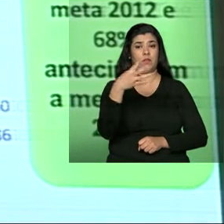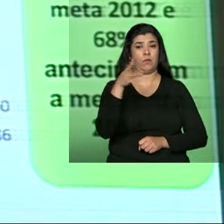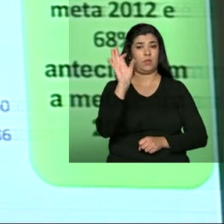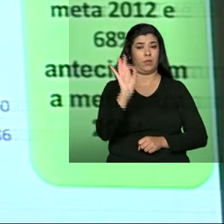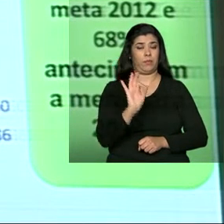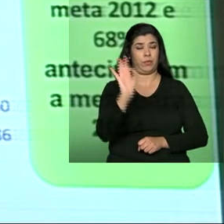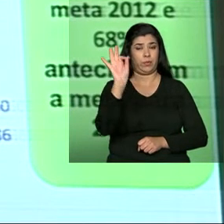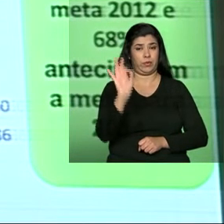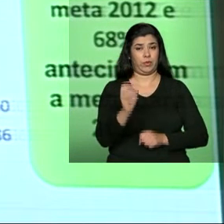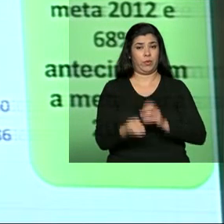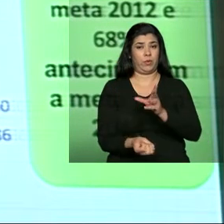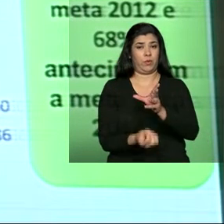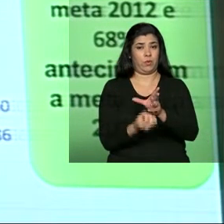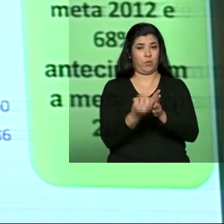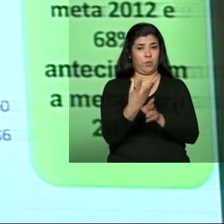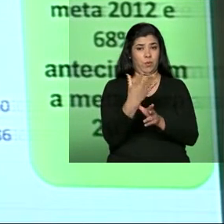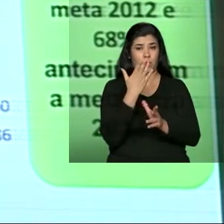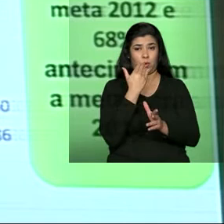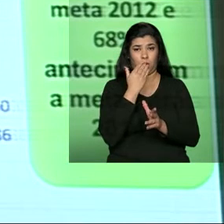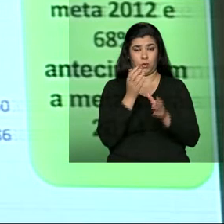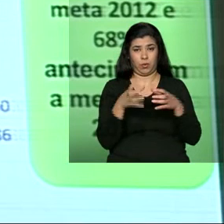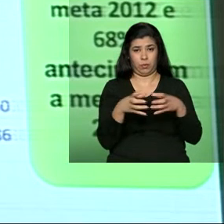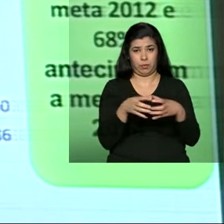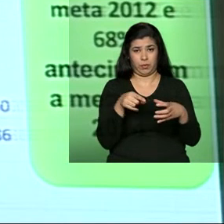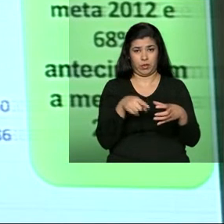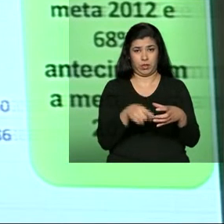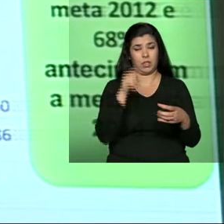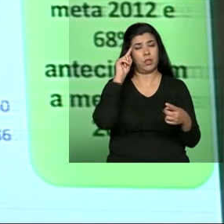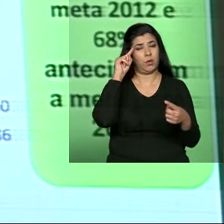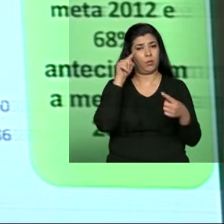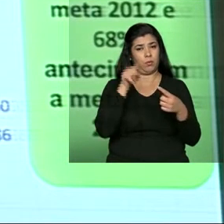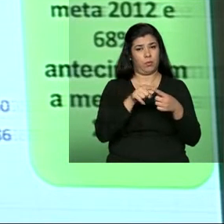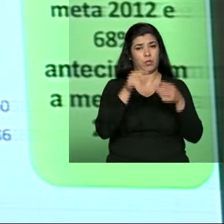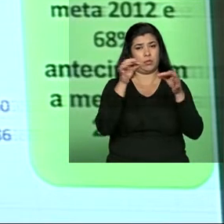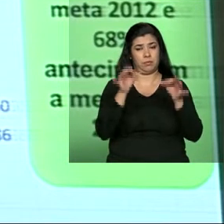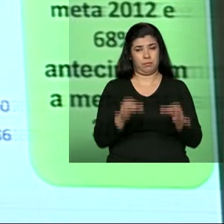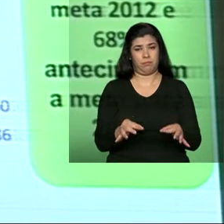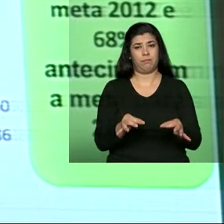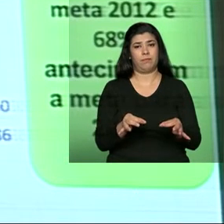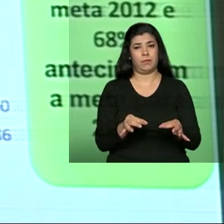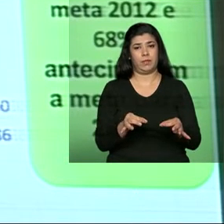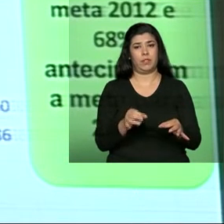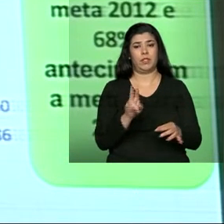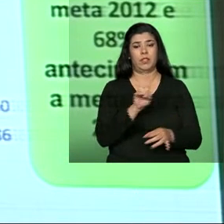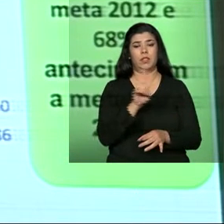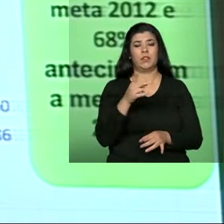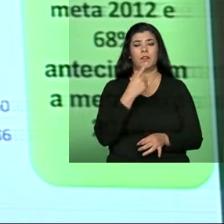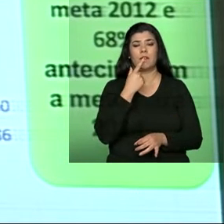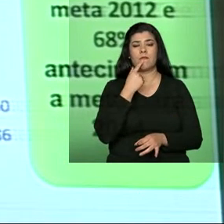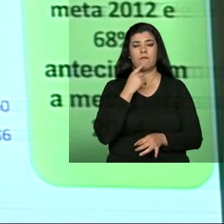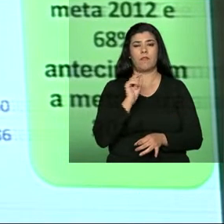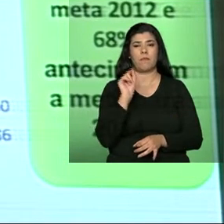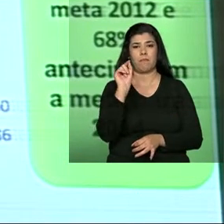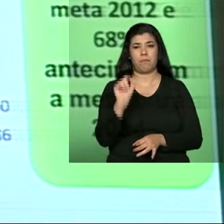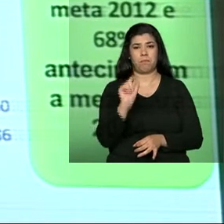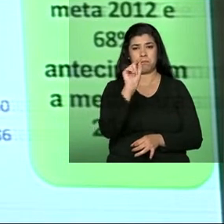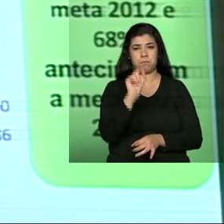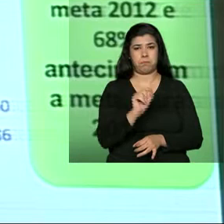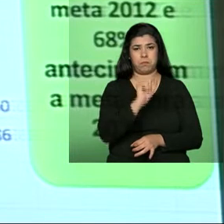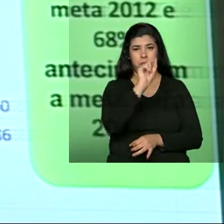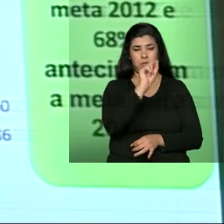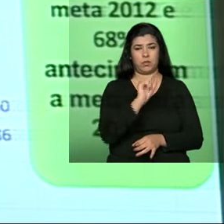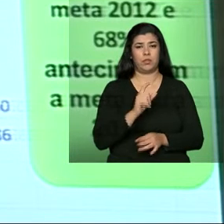96,4% dos produtos conseguiram atingir a meta, que é essa meta em vermelho.